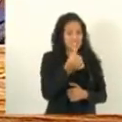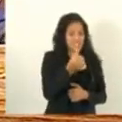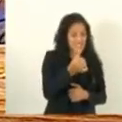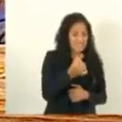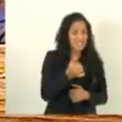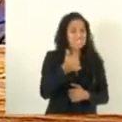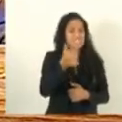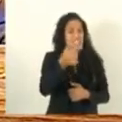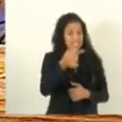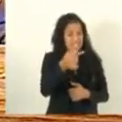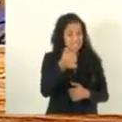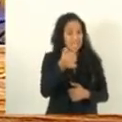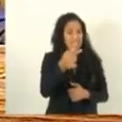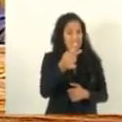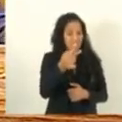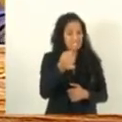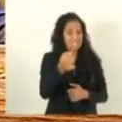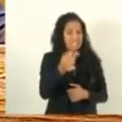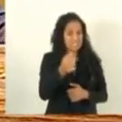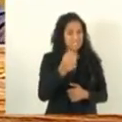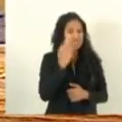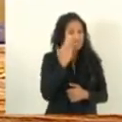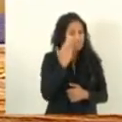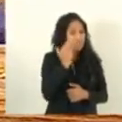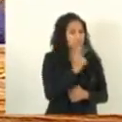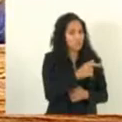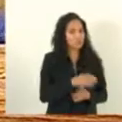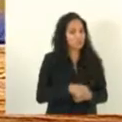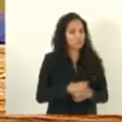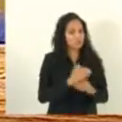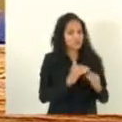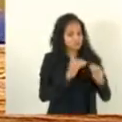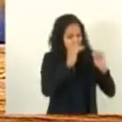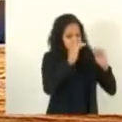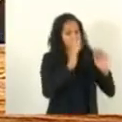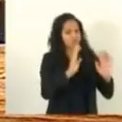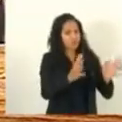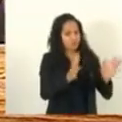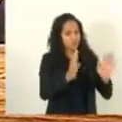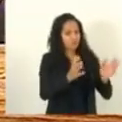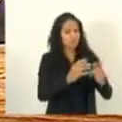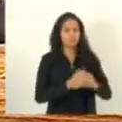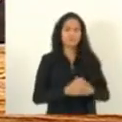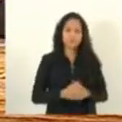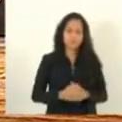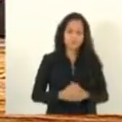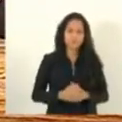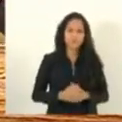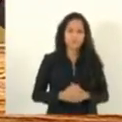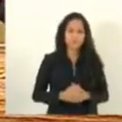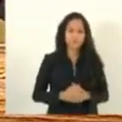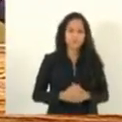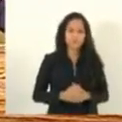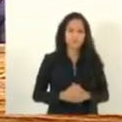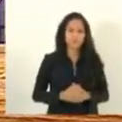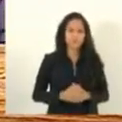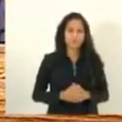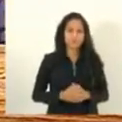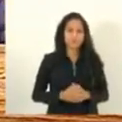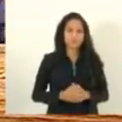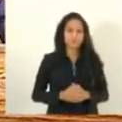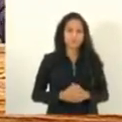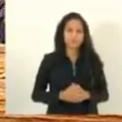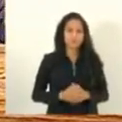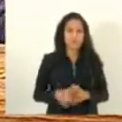16, 17, sabe? E aí, para ele, não pode o